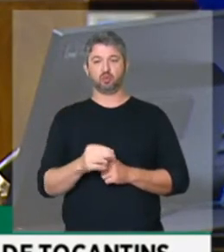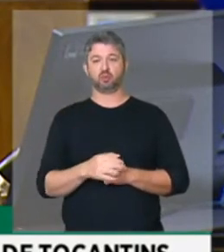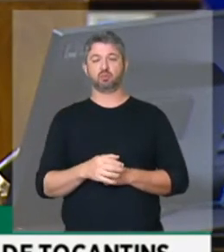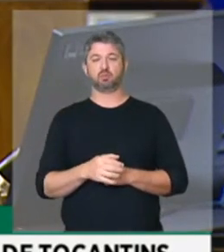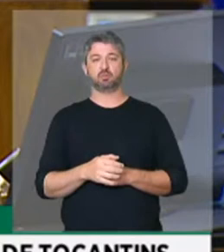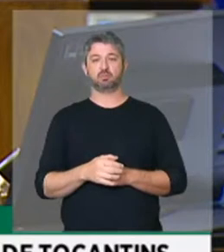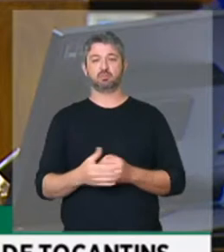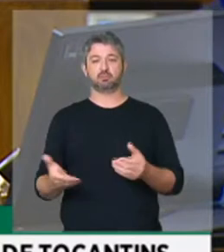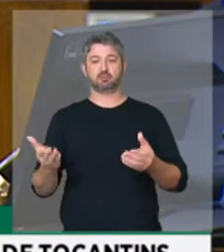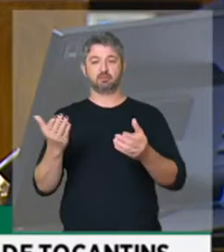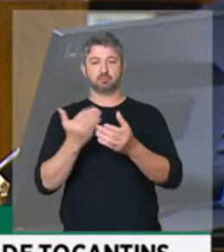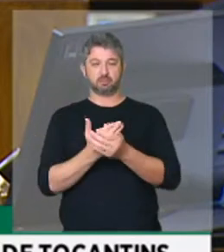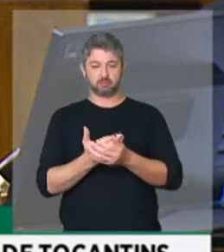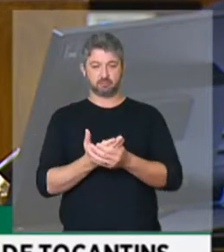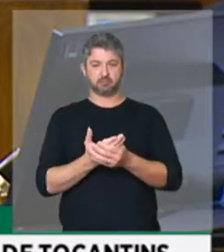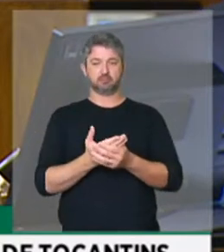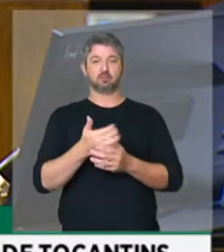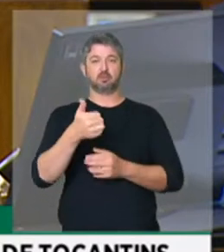Requerimento